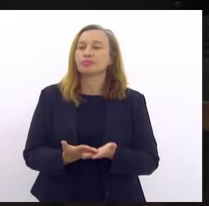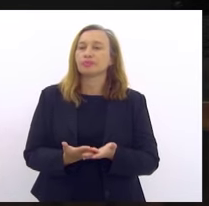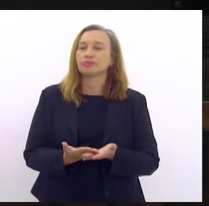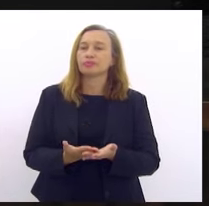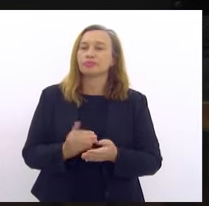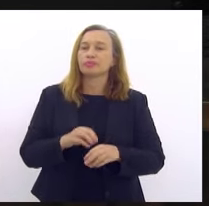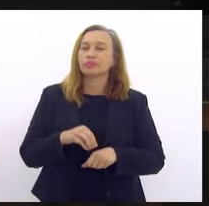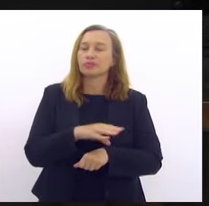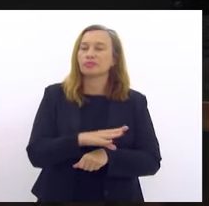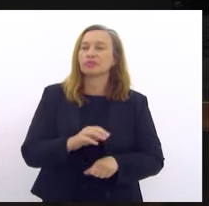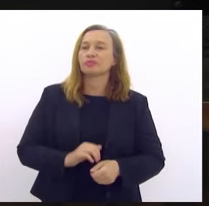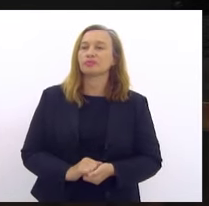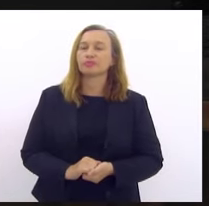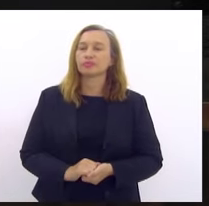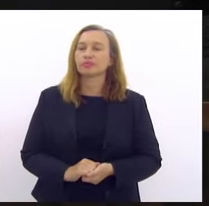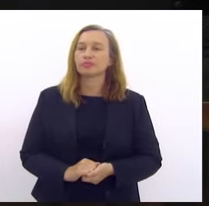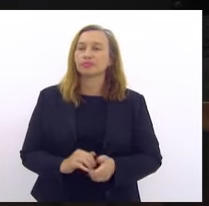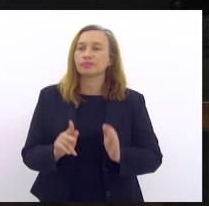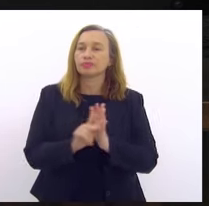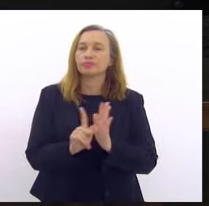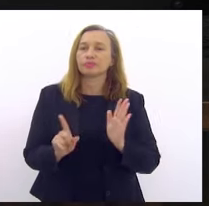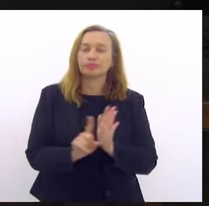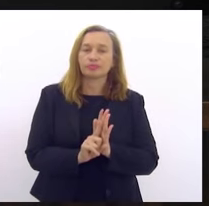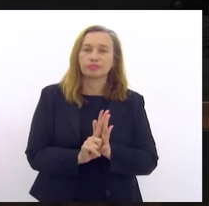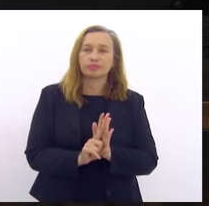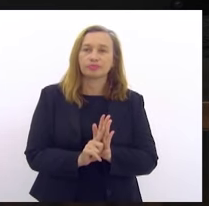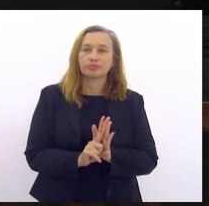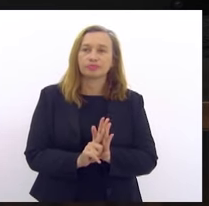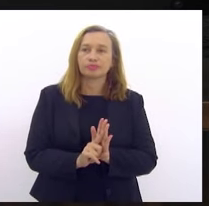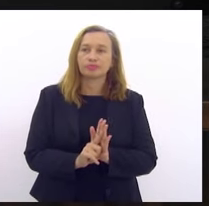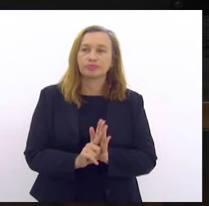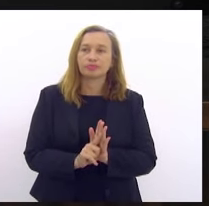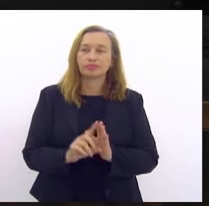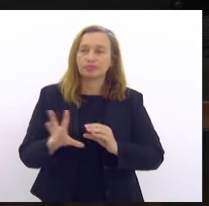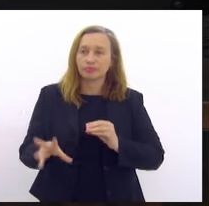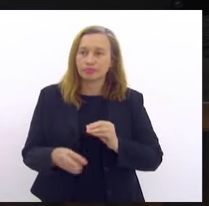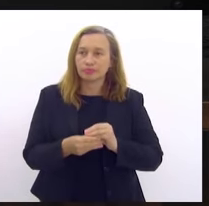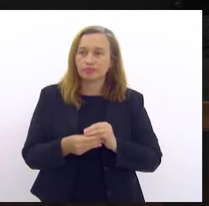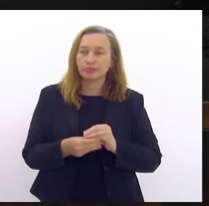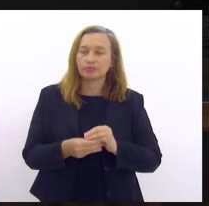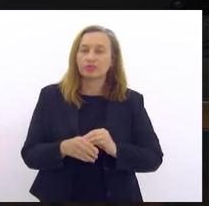destaque. O projeto de lei complementar